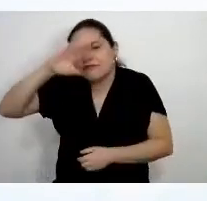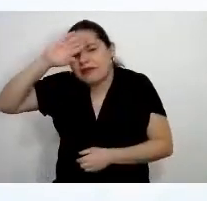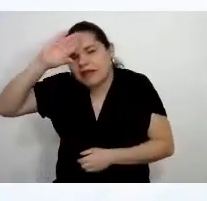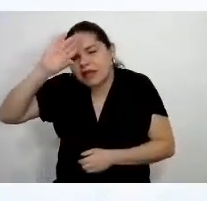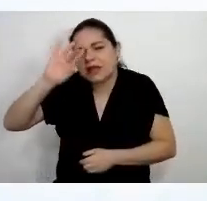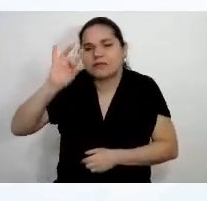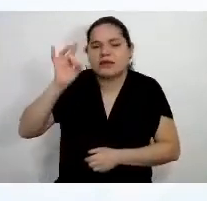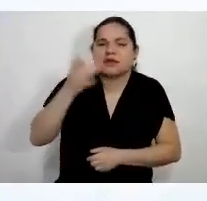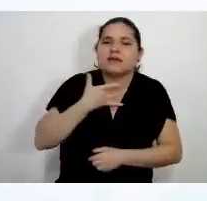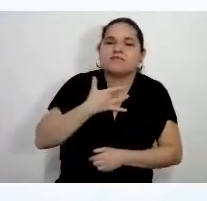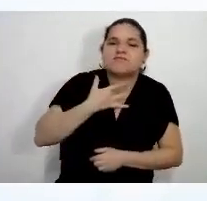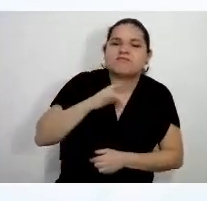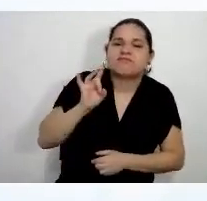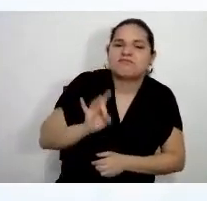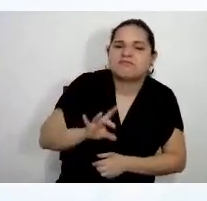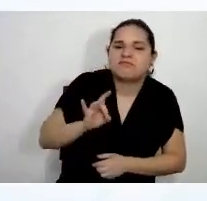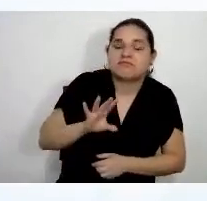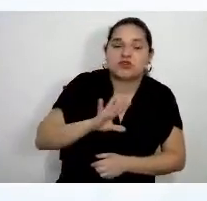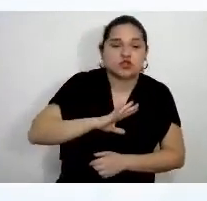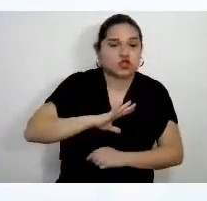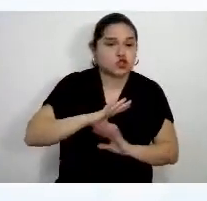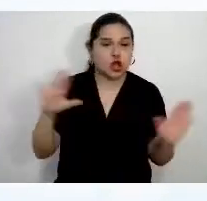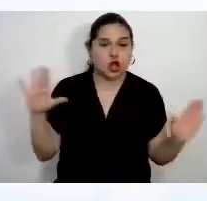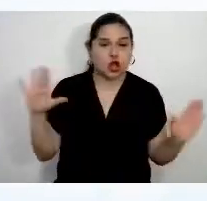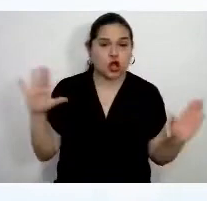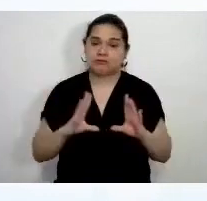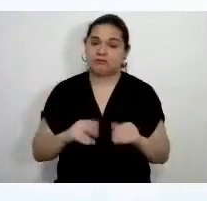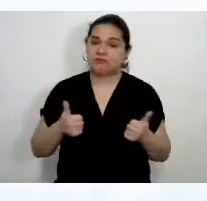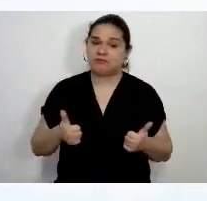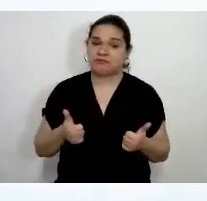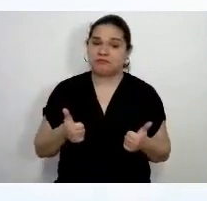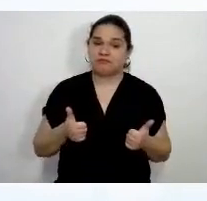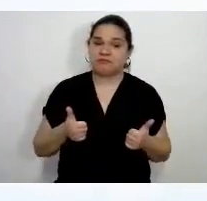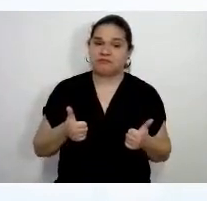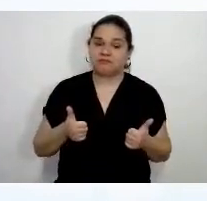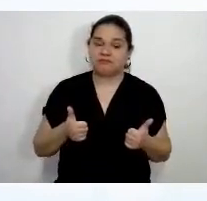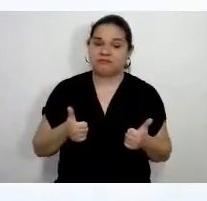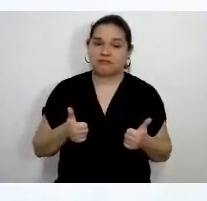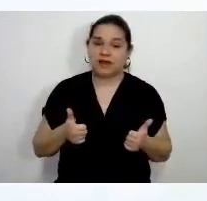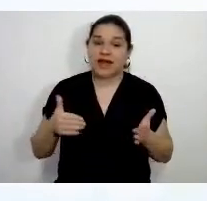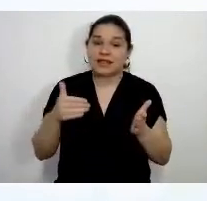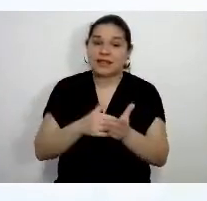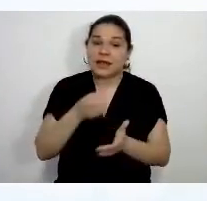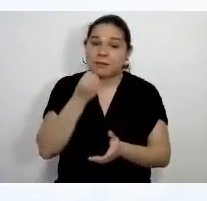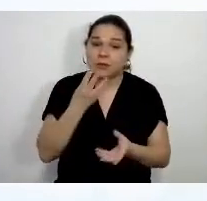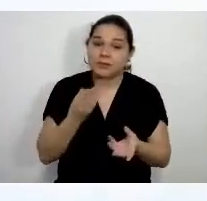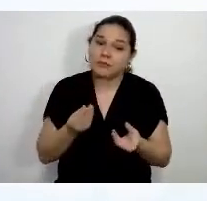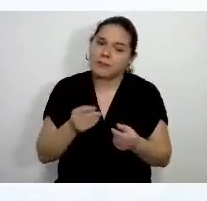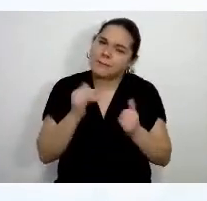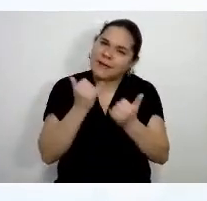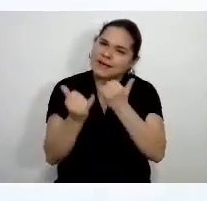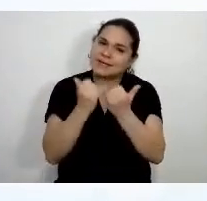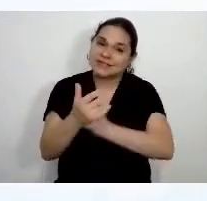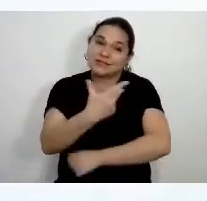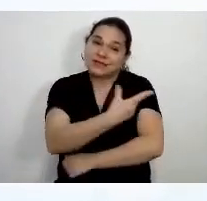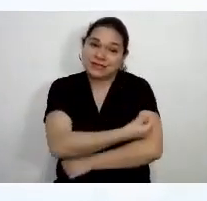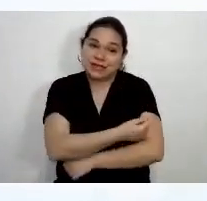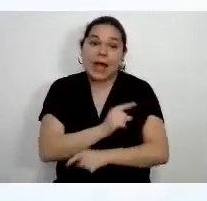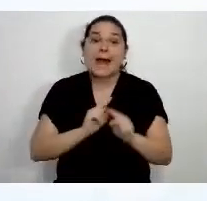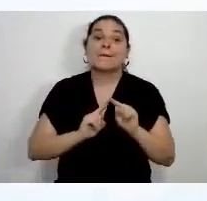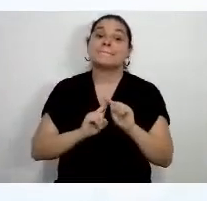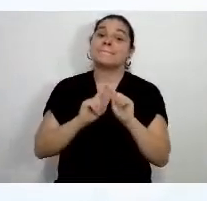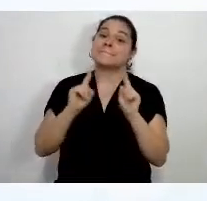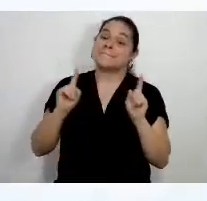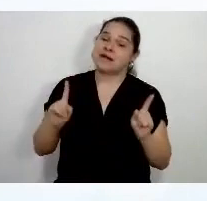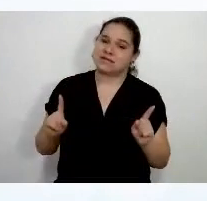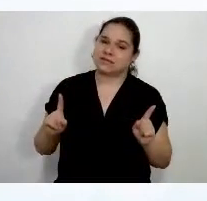dorzinha de garganta e vai ficar por isso mesmo, né? Vai funcionar até como se fosse uma vacina. Mas,